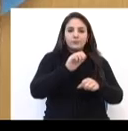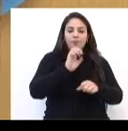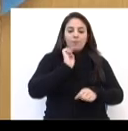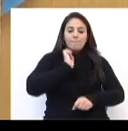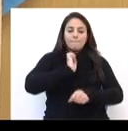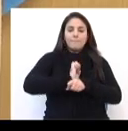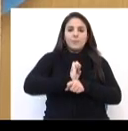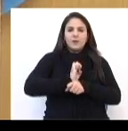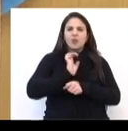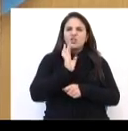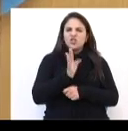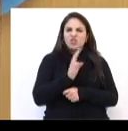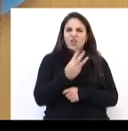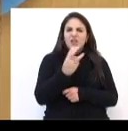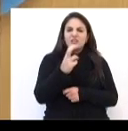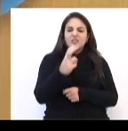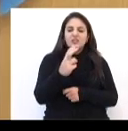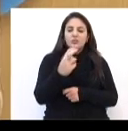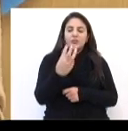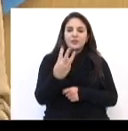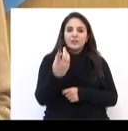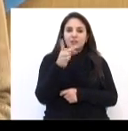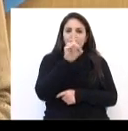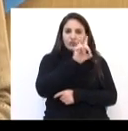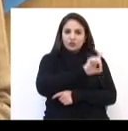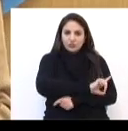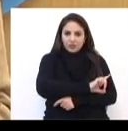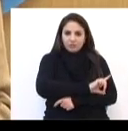já durava 53 dias e vinha